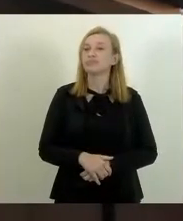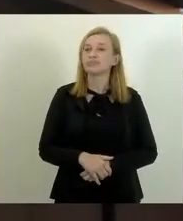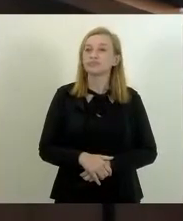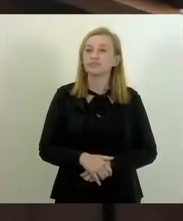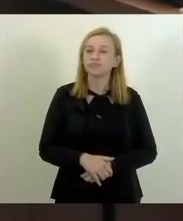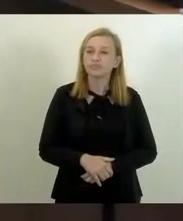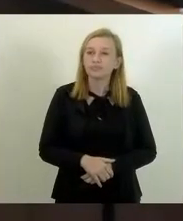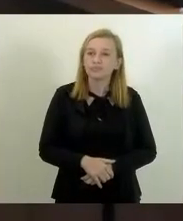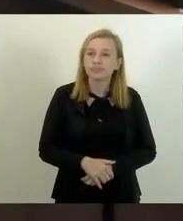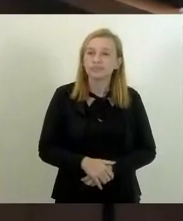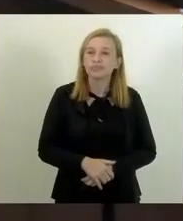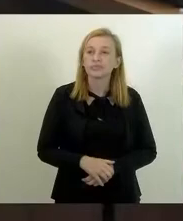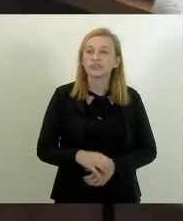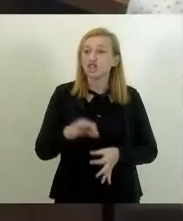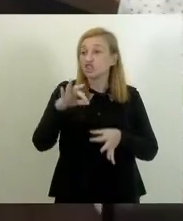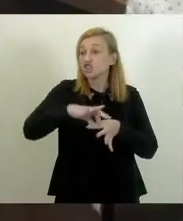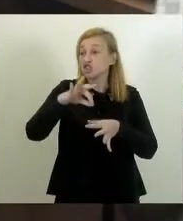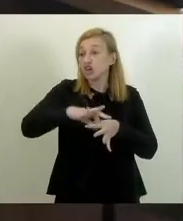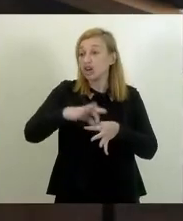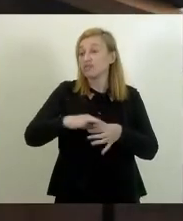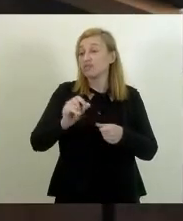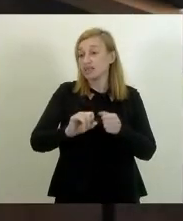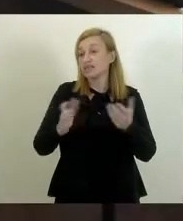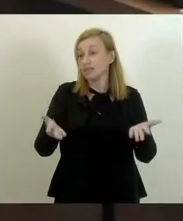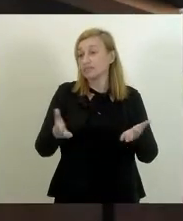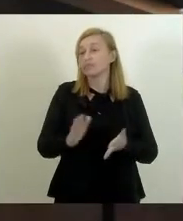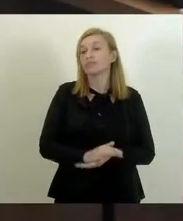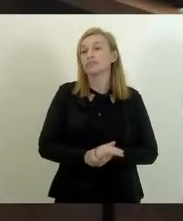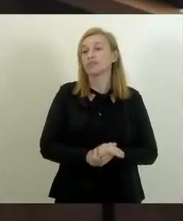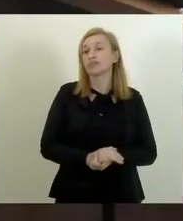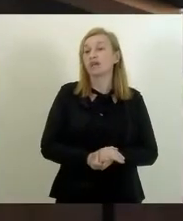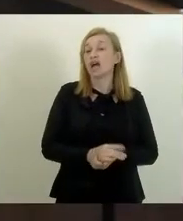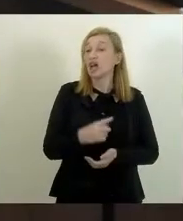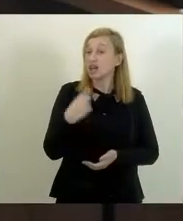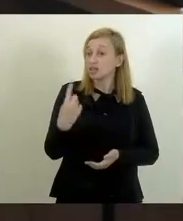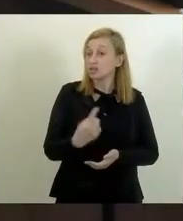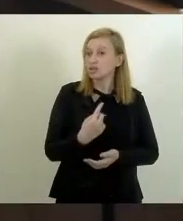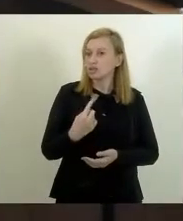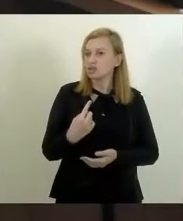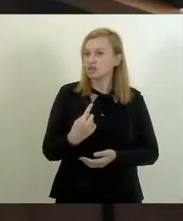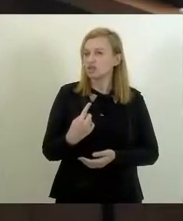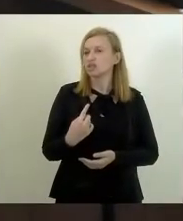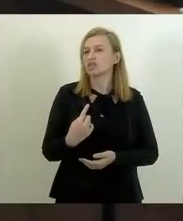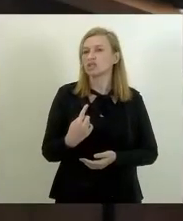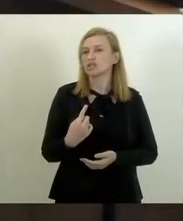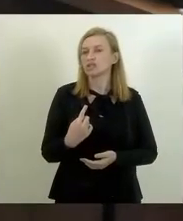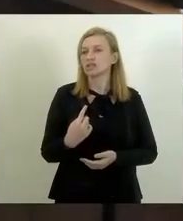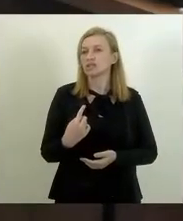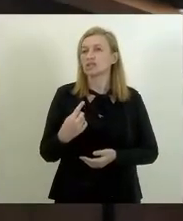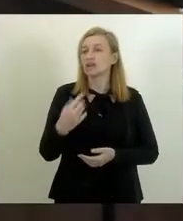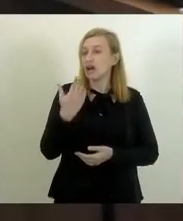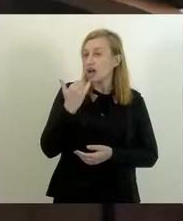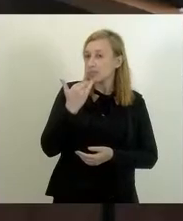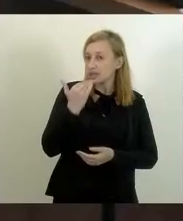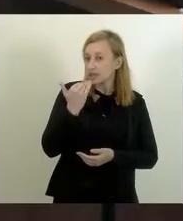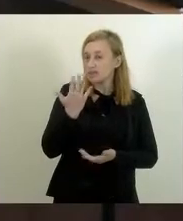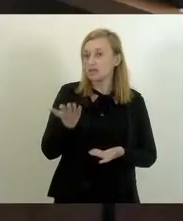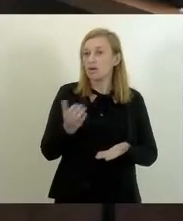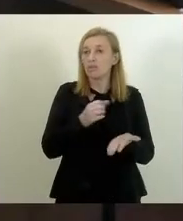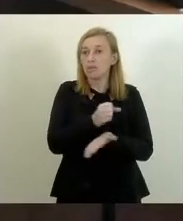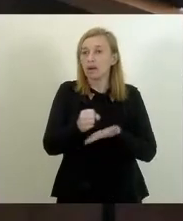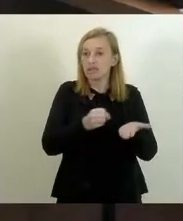todos os deputados e deputadas, da nossa contribuição indígena. Porque quando falamos da nossa alimentação baseada